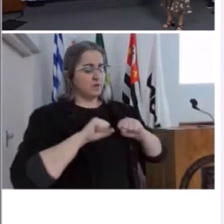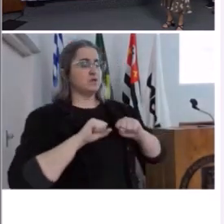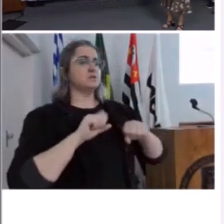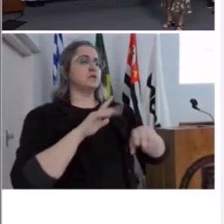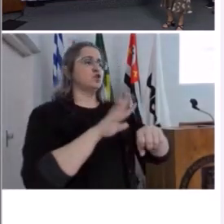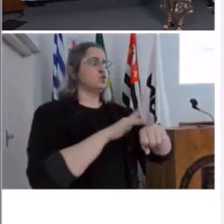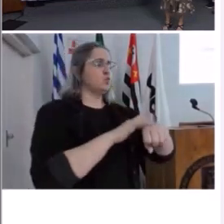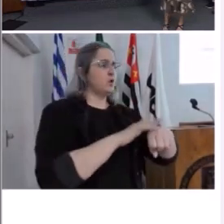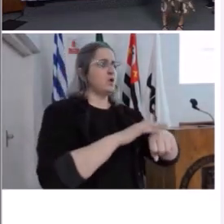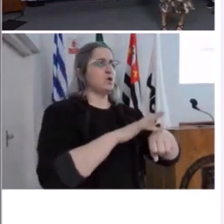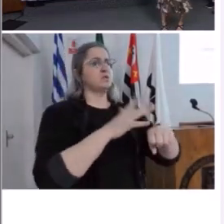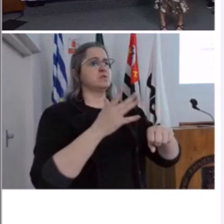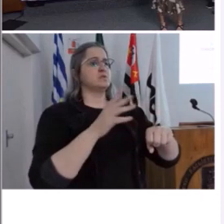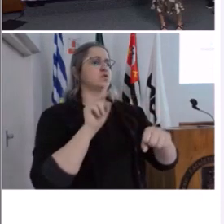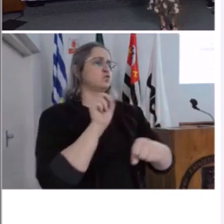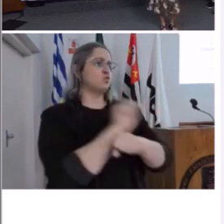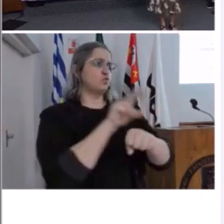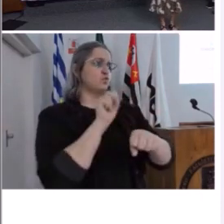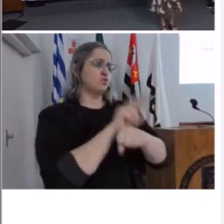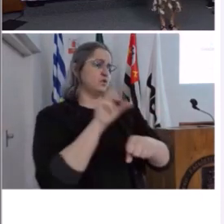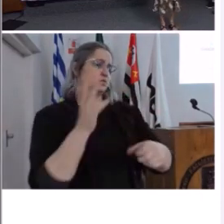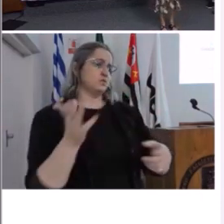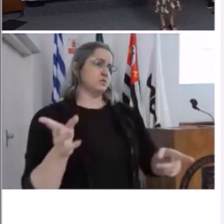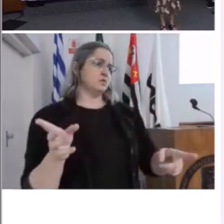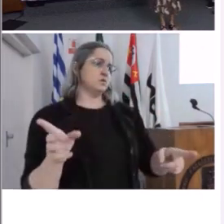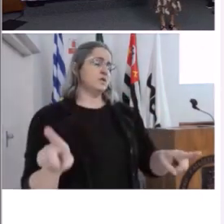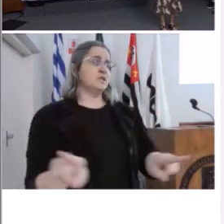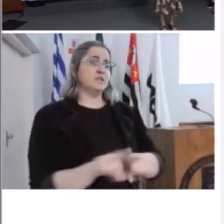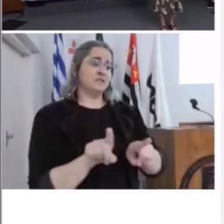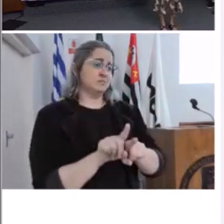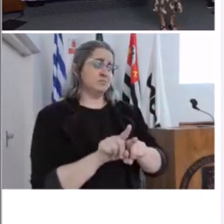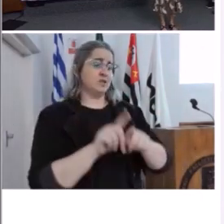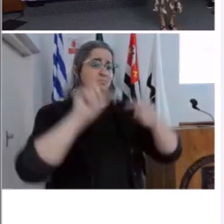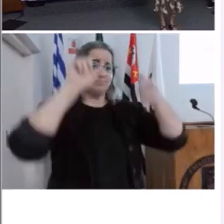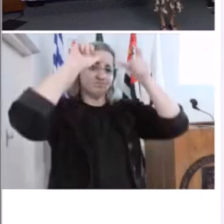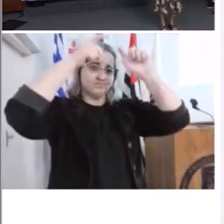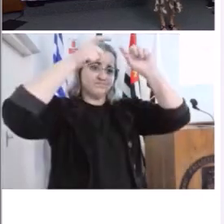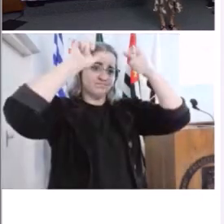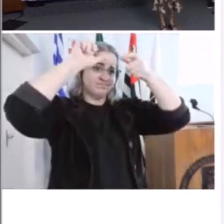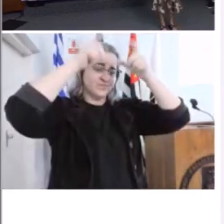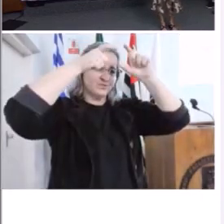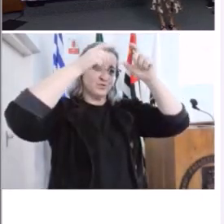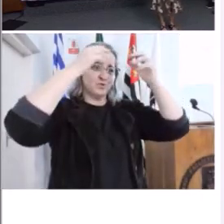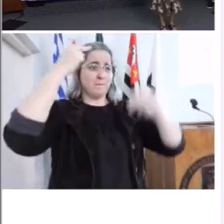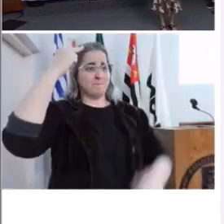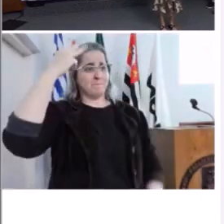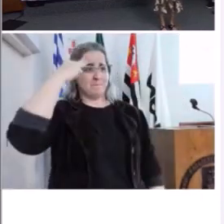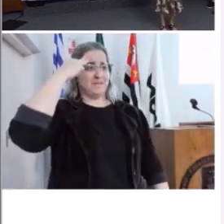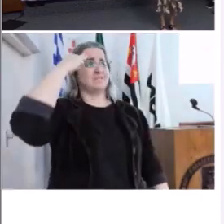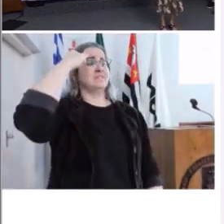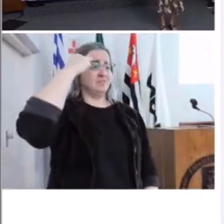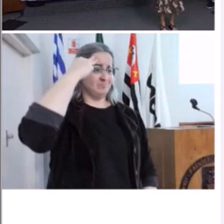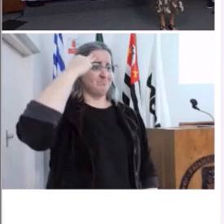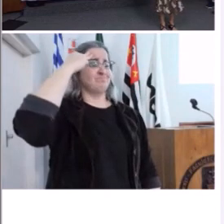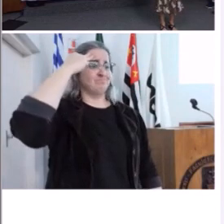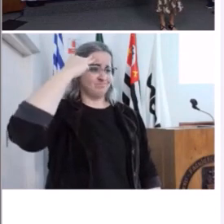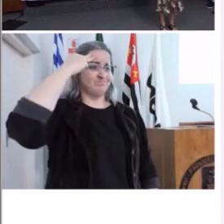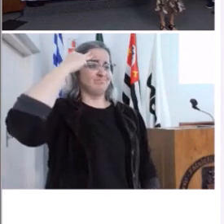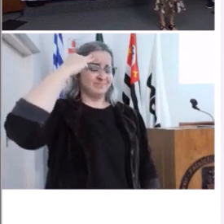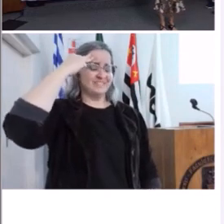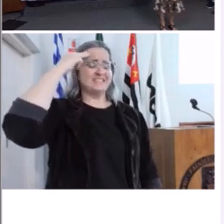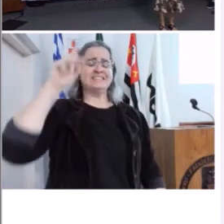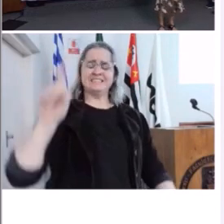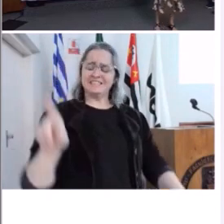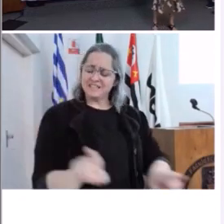autoimunes, e não podia deixar de falar dos transtornos mentais. O transtorno mental hoje, ele está